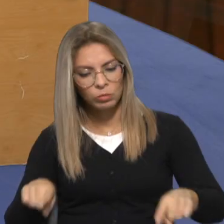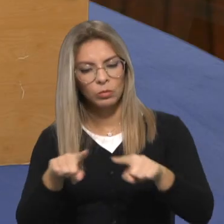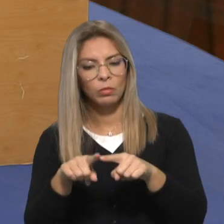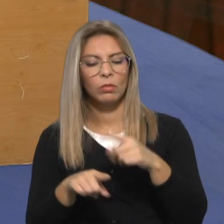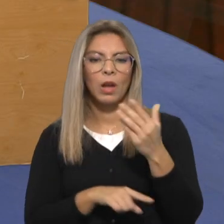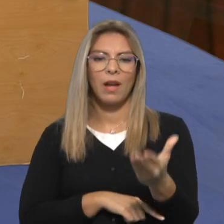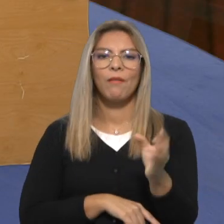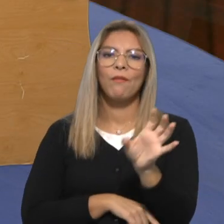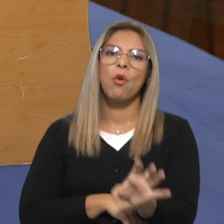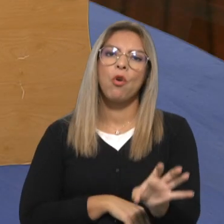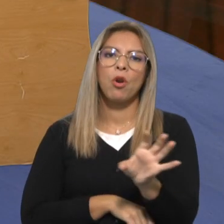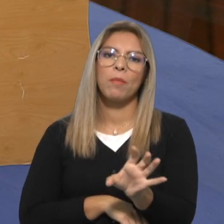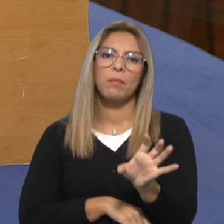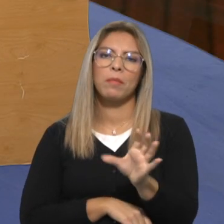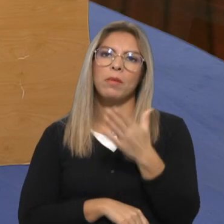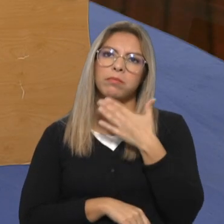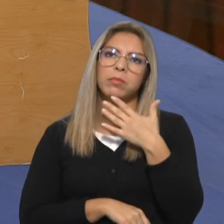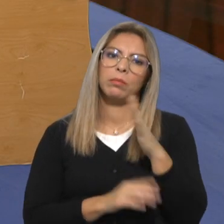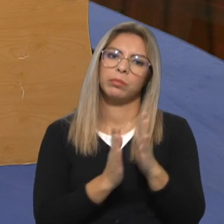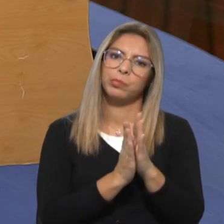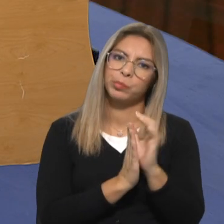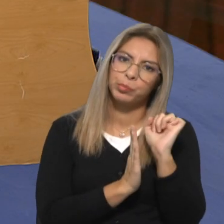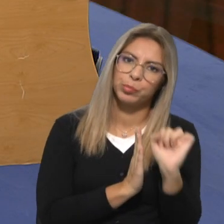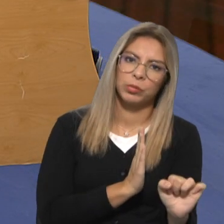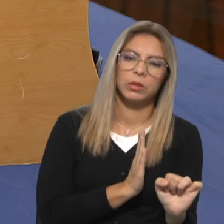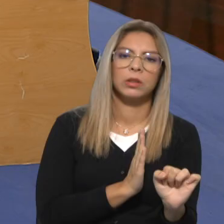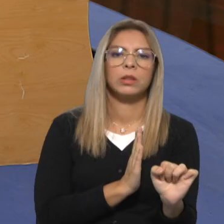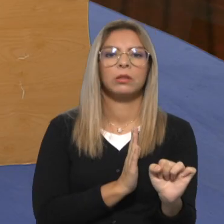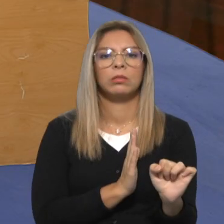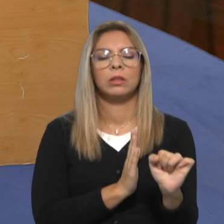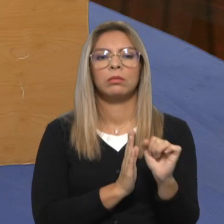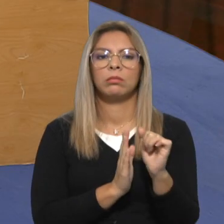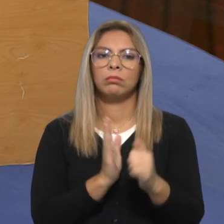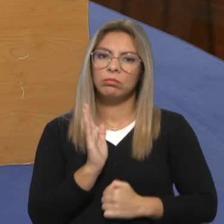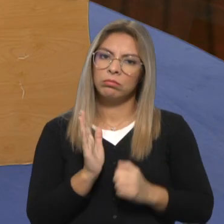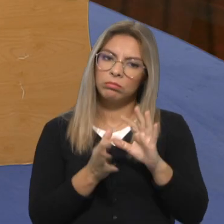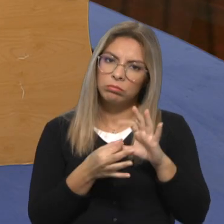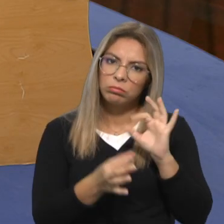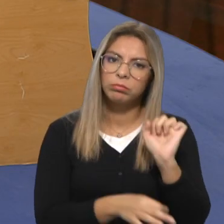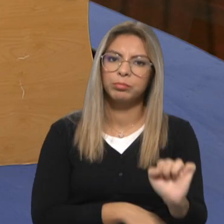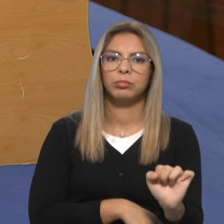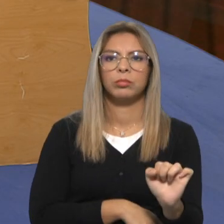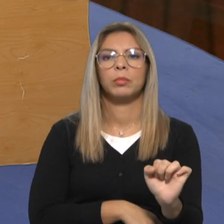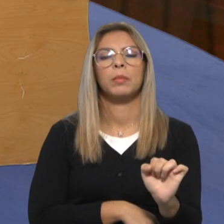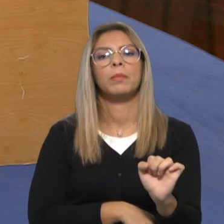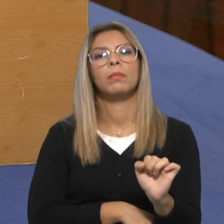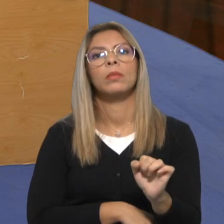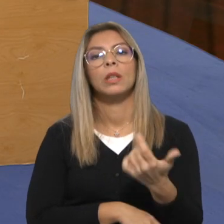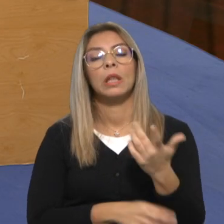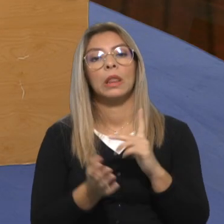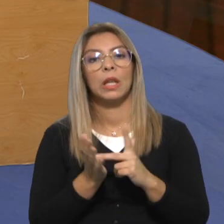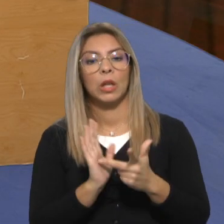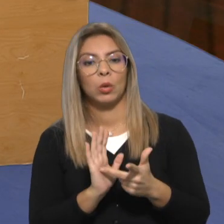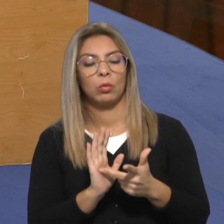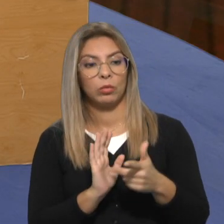É uma forma ontológica de ser igreja, é uma forma ontológica de ser cristão, não é? E de facto, se tecnicamente isto